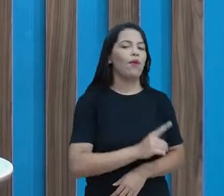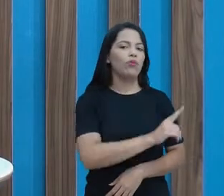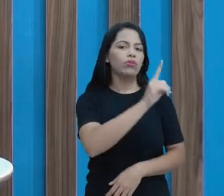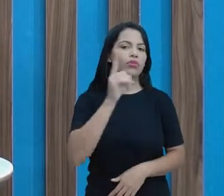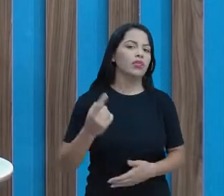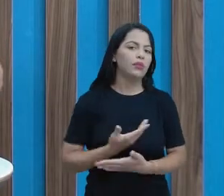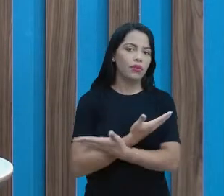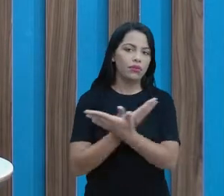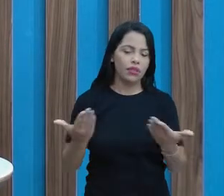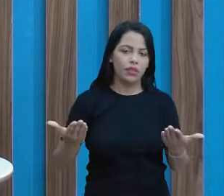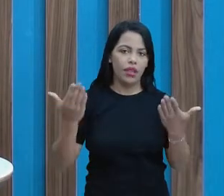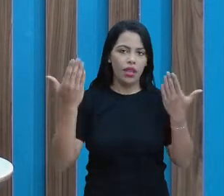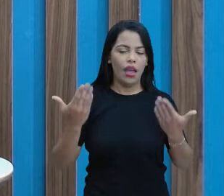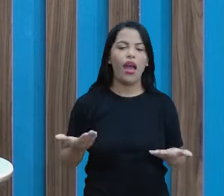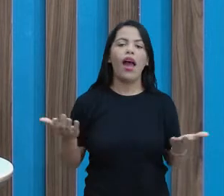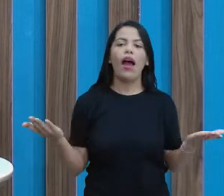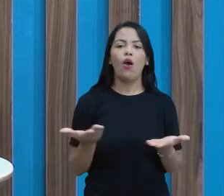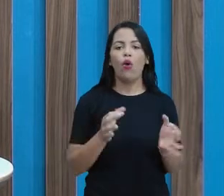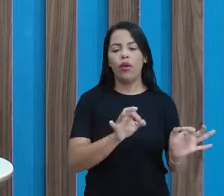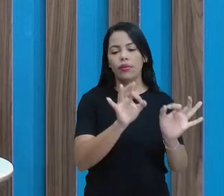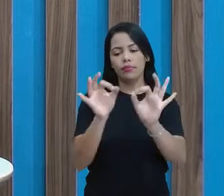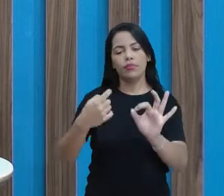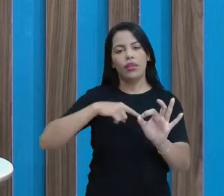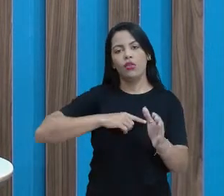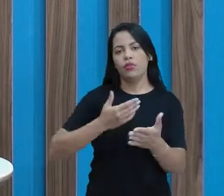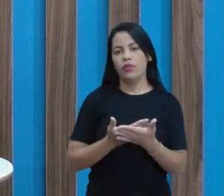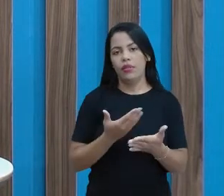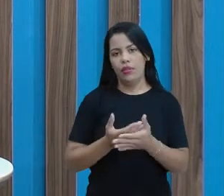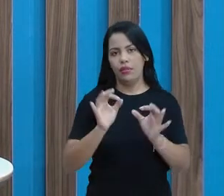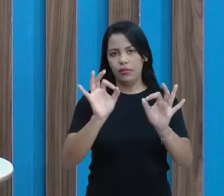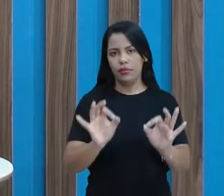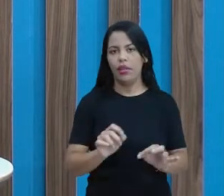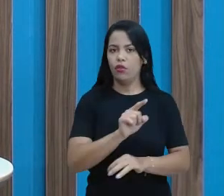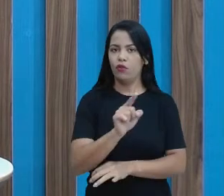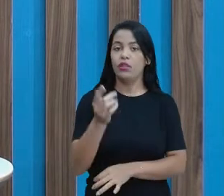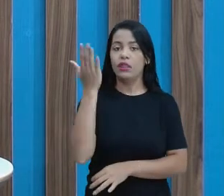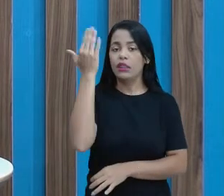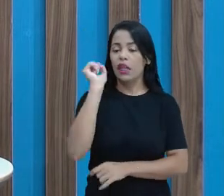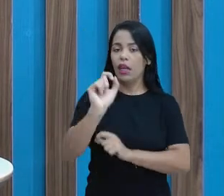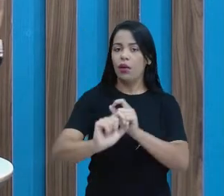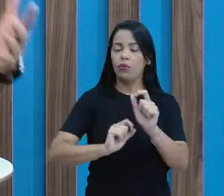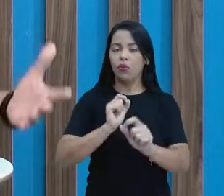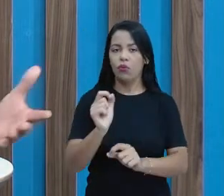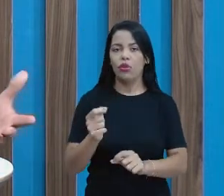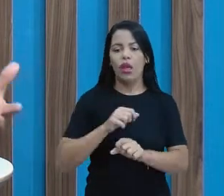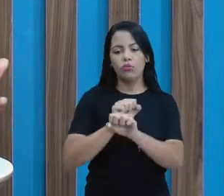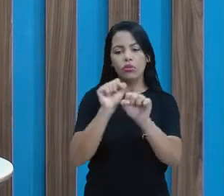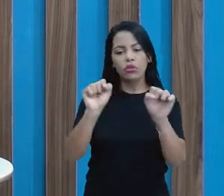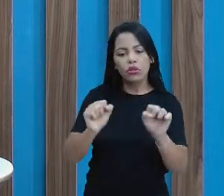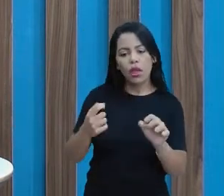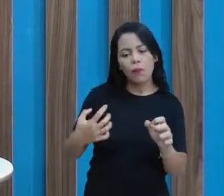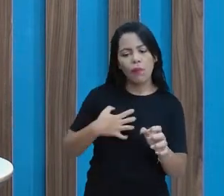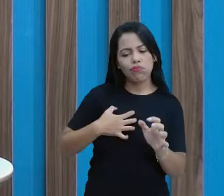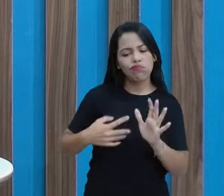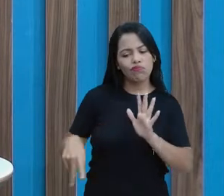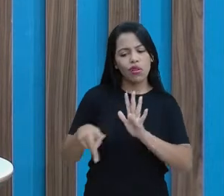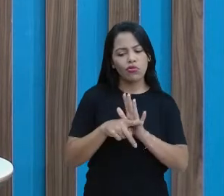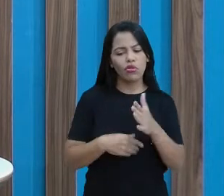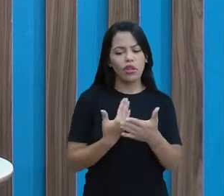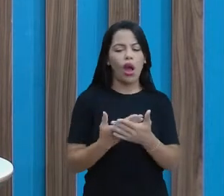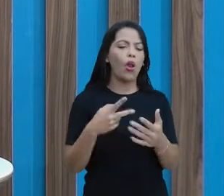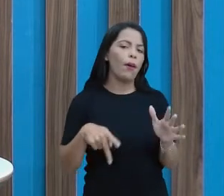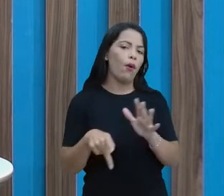para você que está acompanhando aqui a nossa aula, certo? Você sabe que o sistema da nossa aula é um sistema de